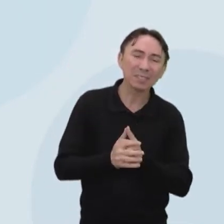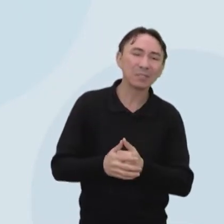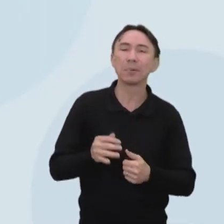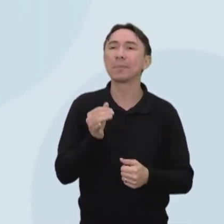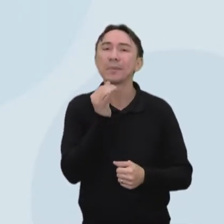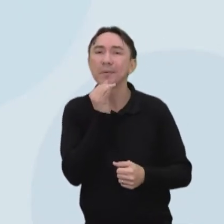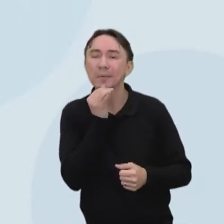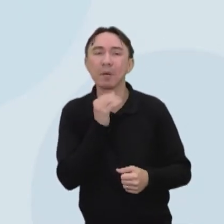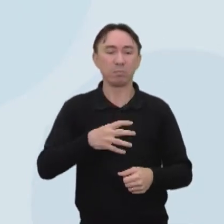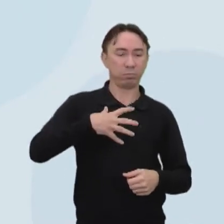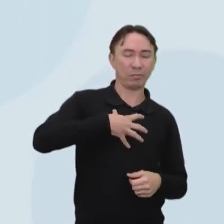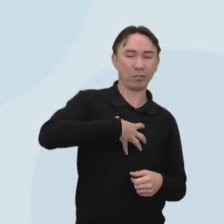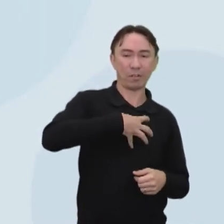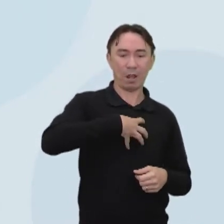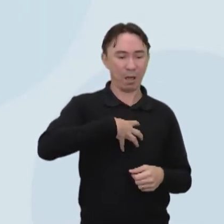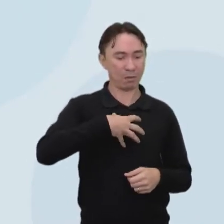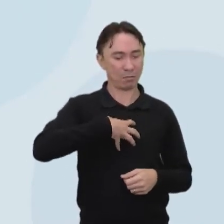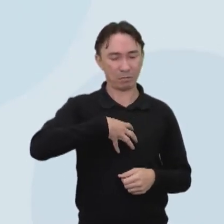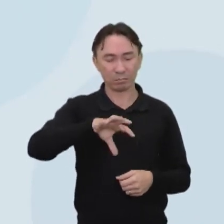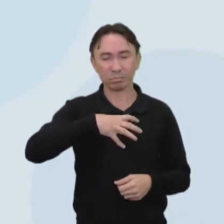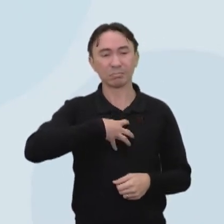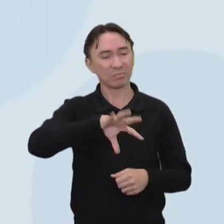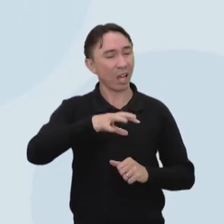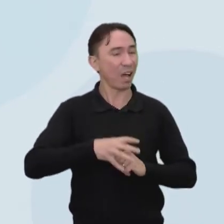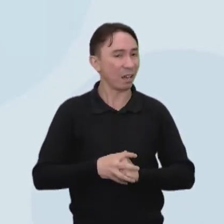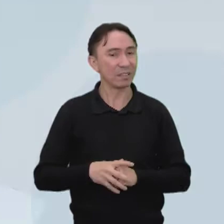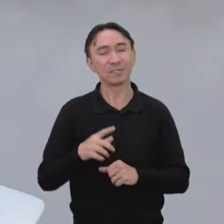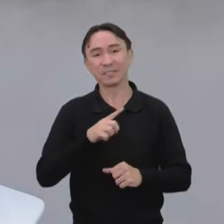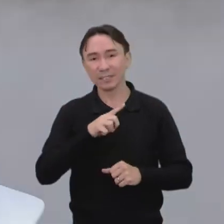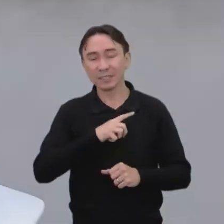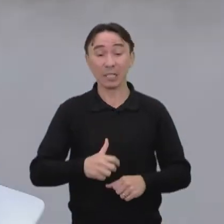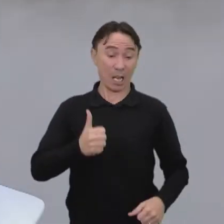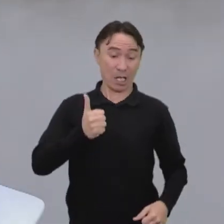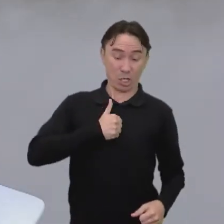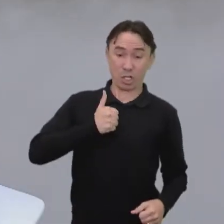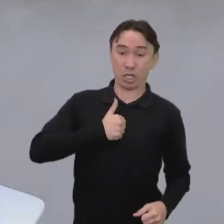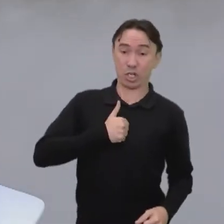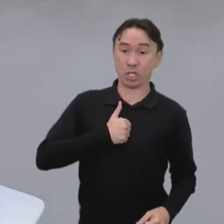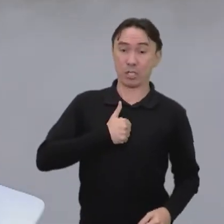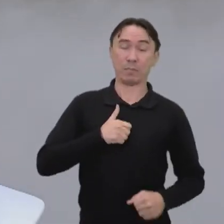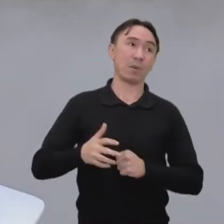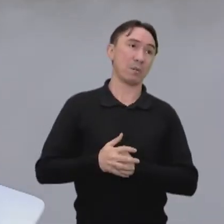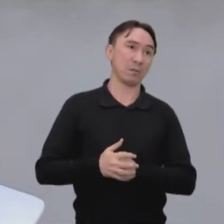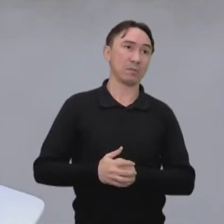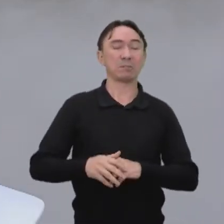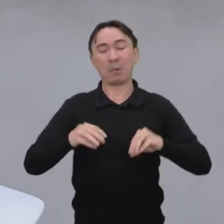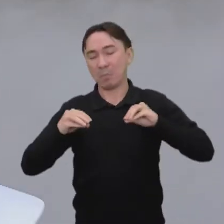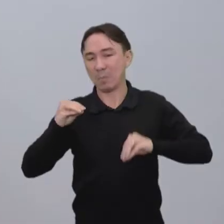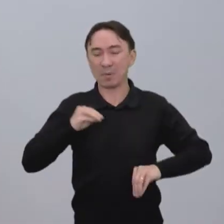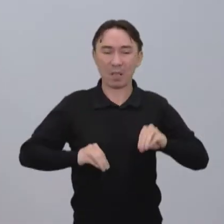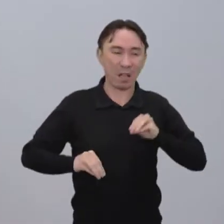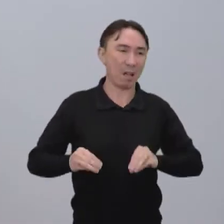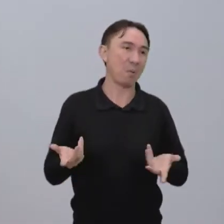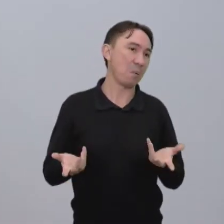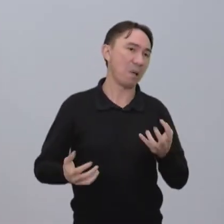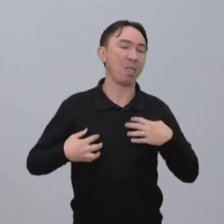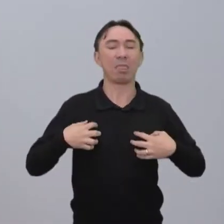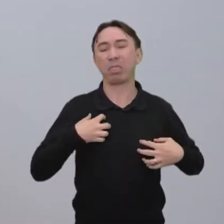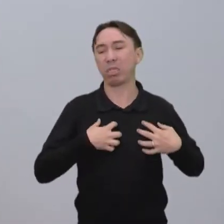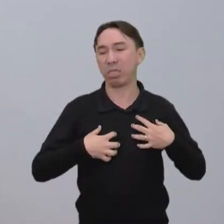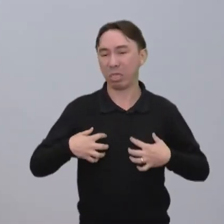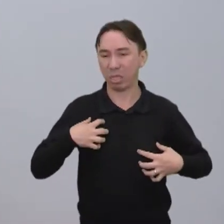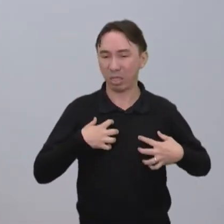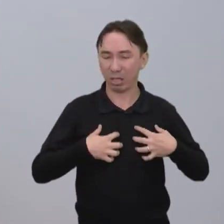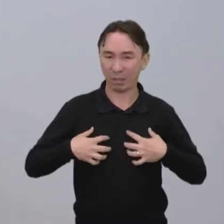da autoestima, a depressão, ansiedade e essa busca pelo padrão de beleza, né? Então é muito importante da gente falar